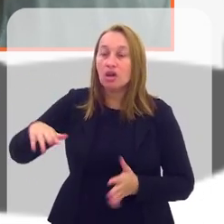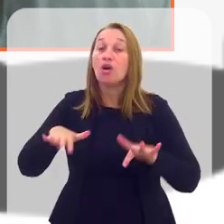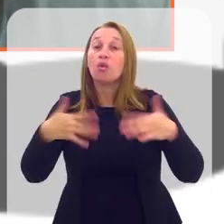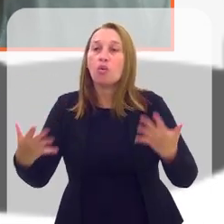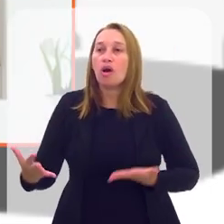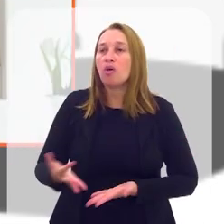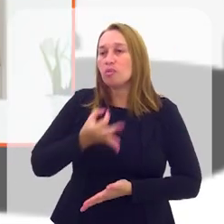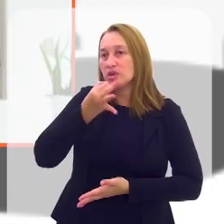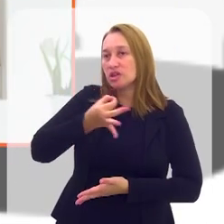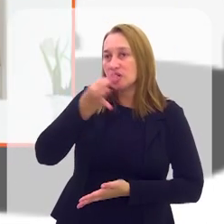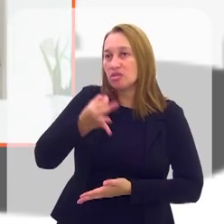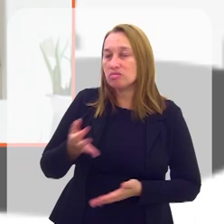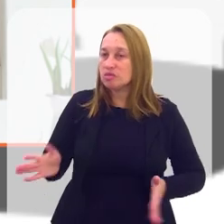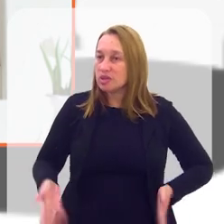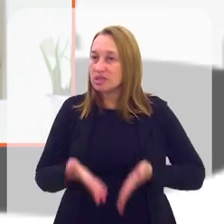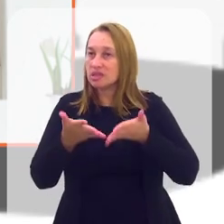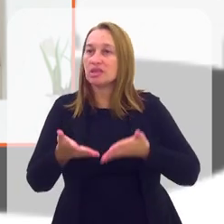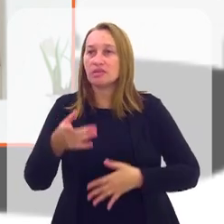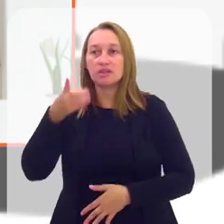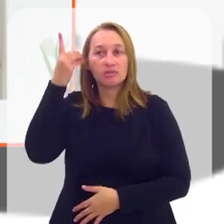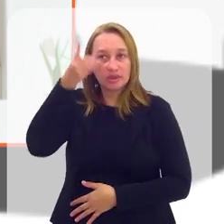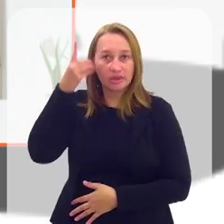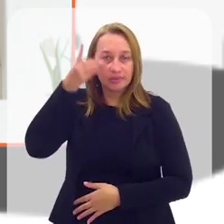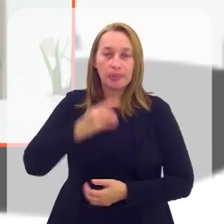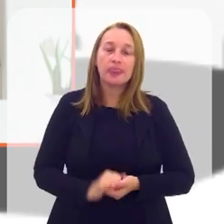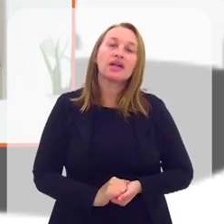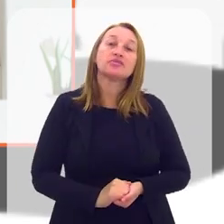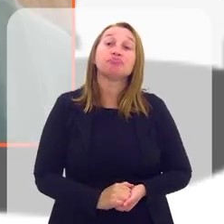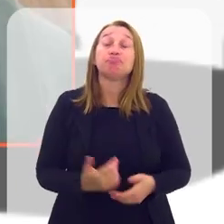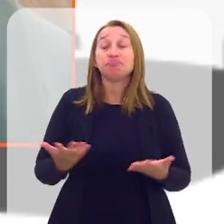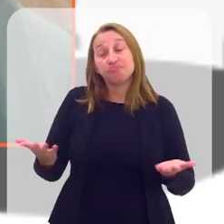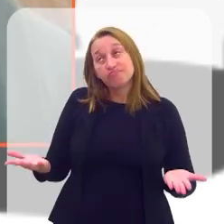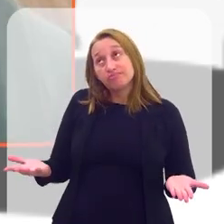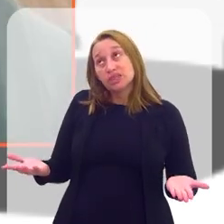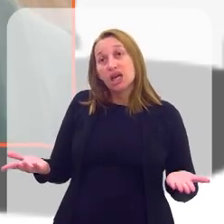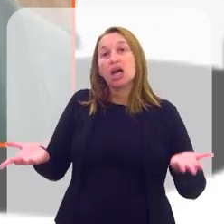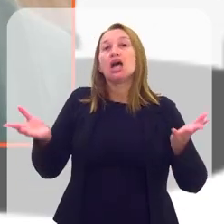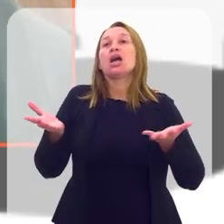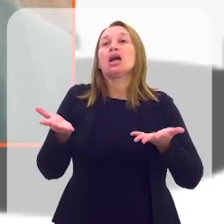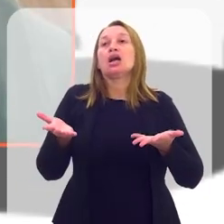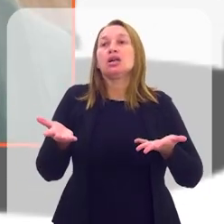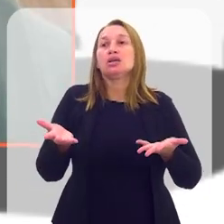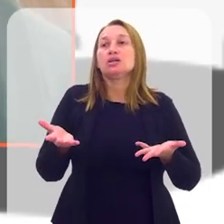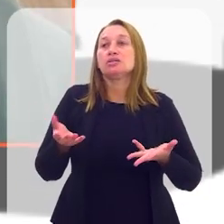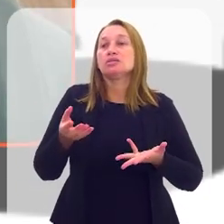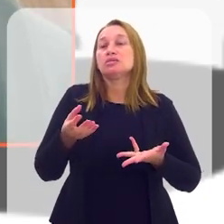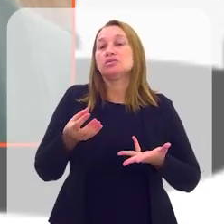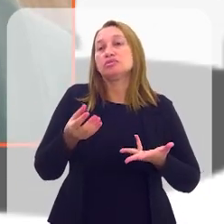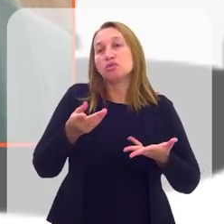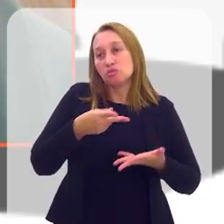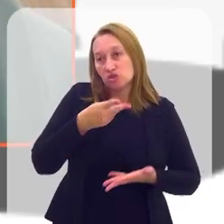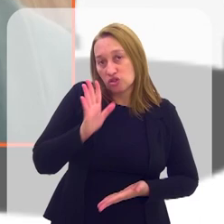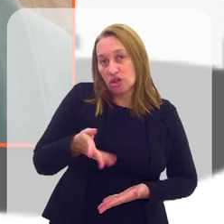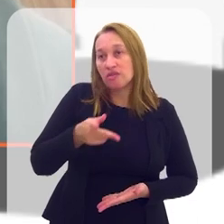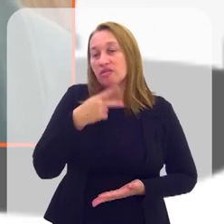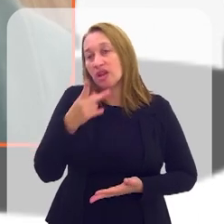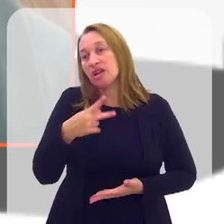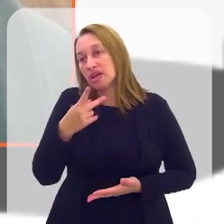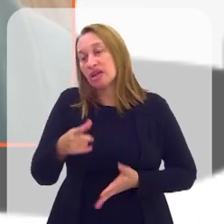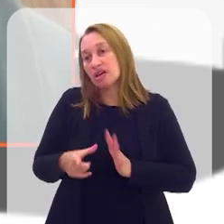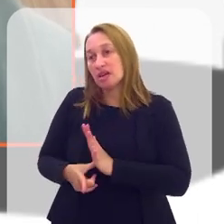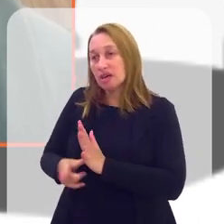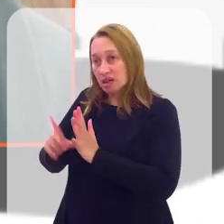tempo. Qual é a sua opinião sobre essas iniciativas, deputado? É exatamente algo indutivo, como eu tinha